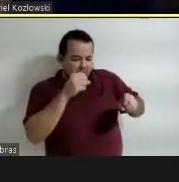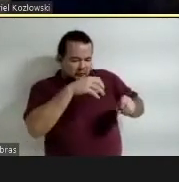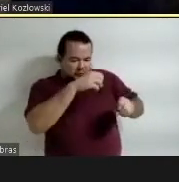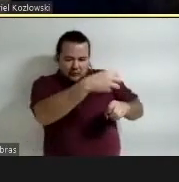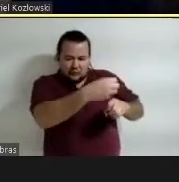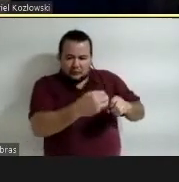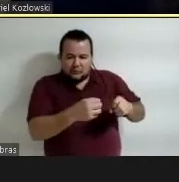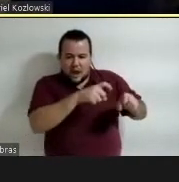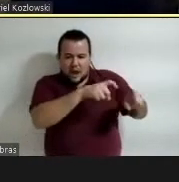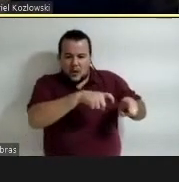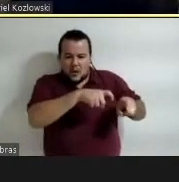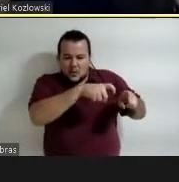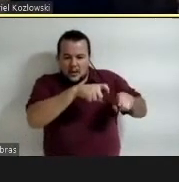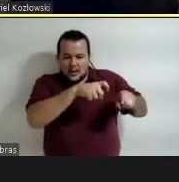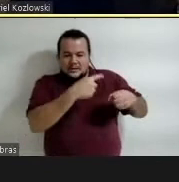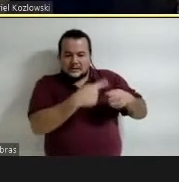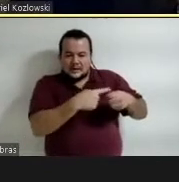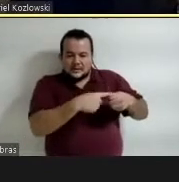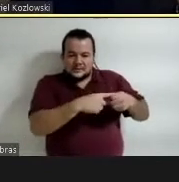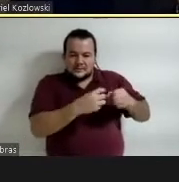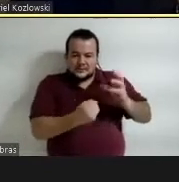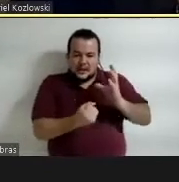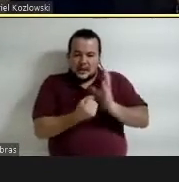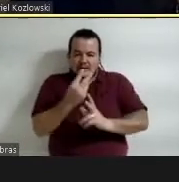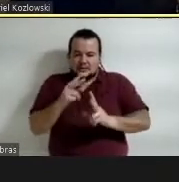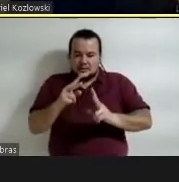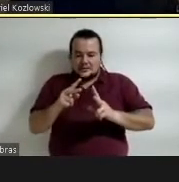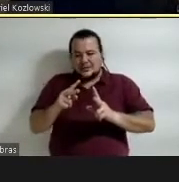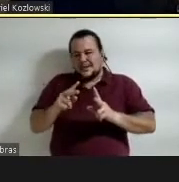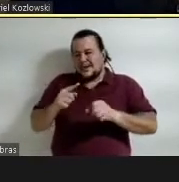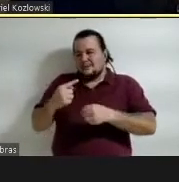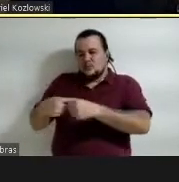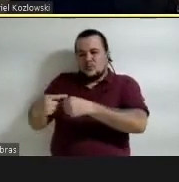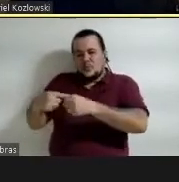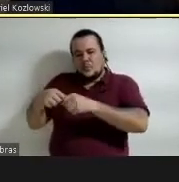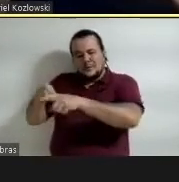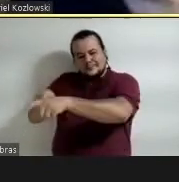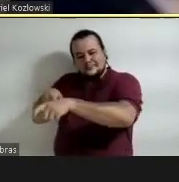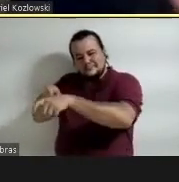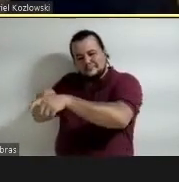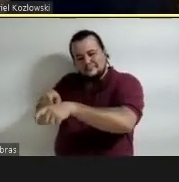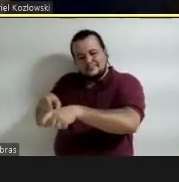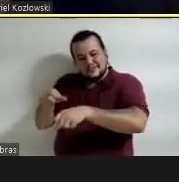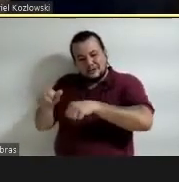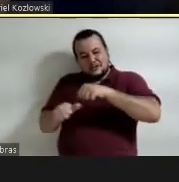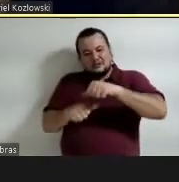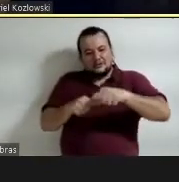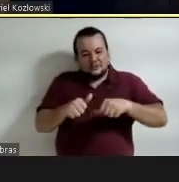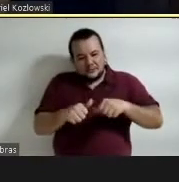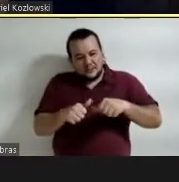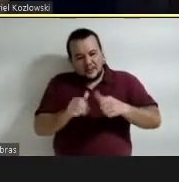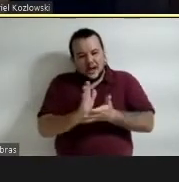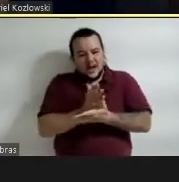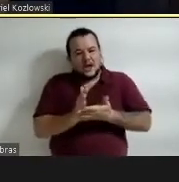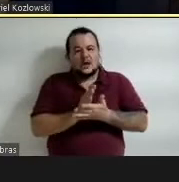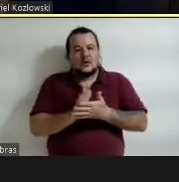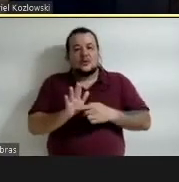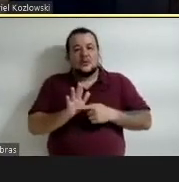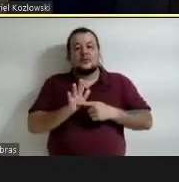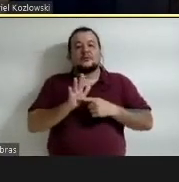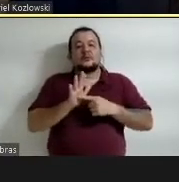urbanizar o campo. O Sorimata propõe que algo que ele chama de teoria da cidade